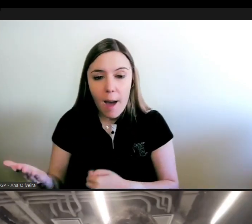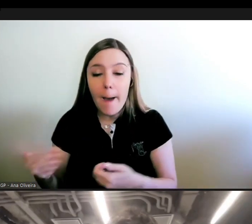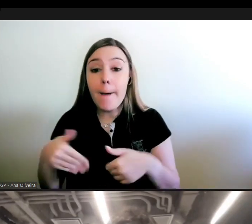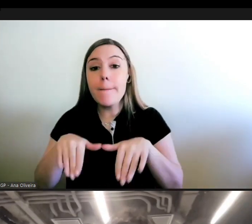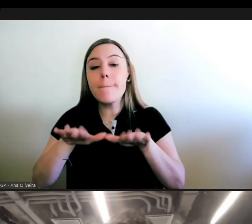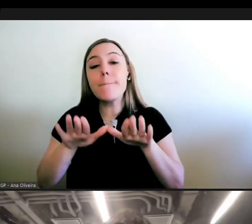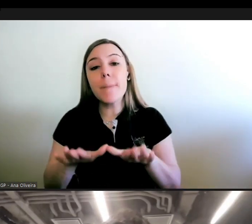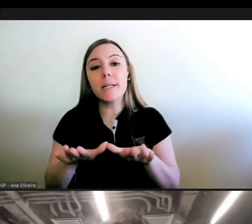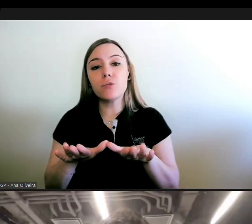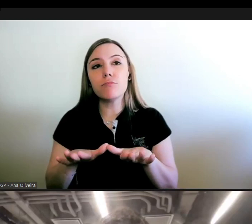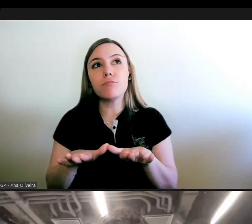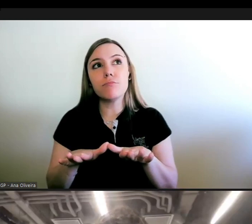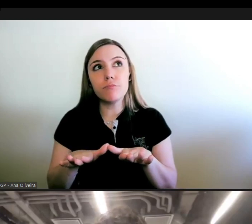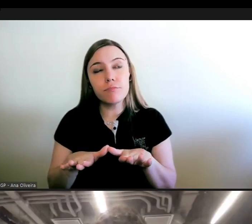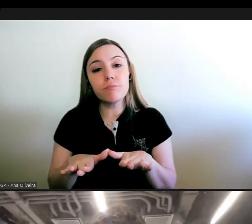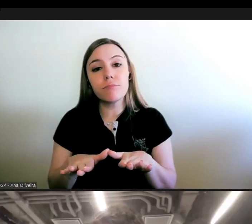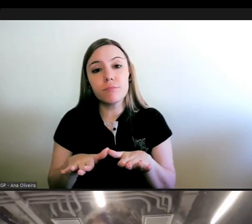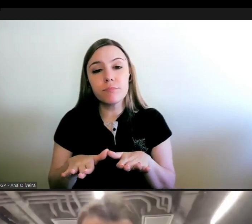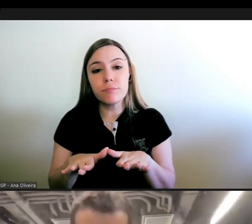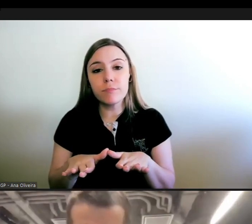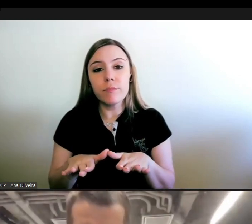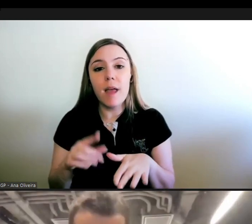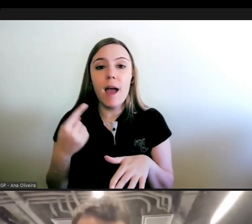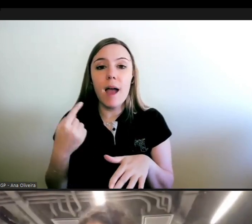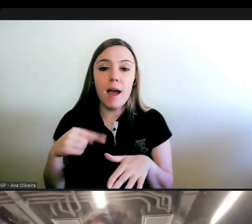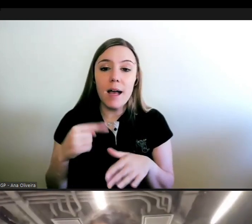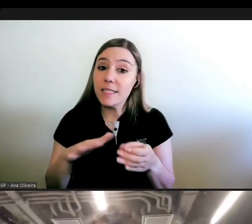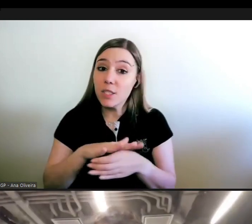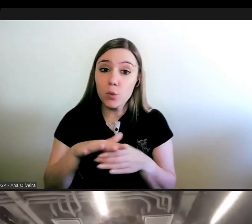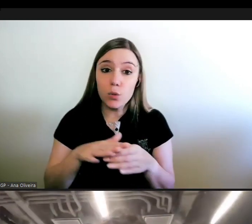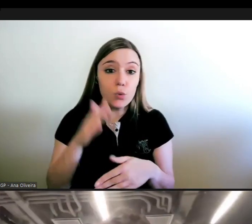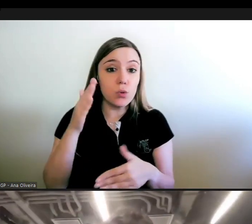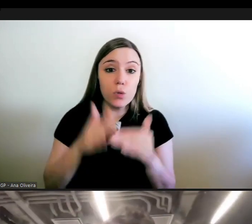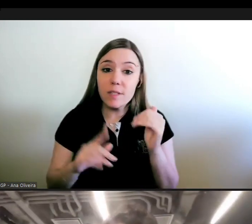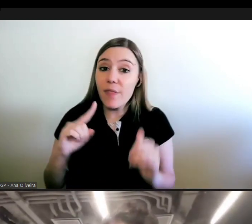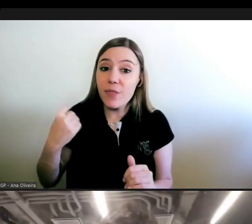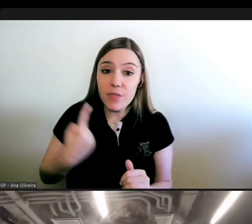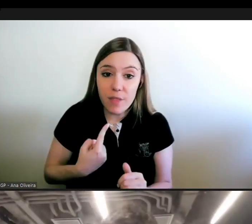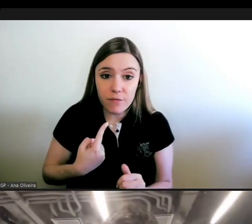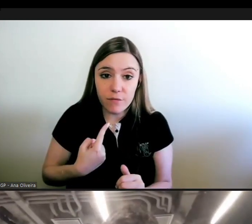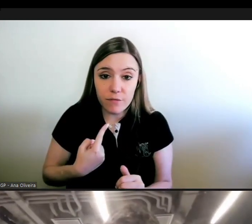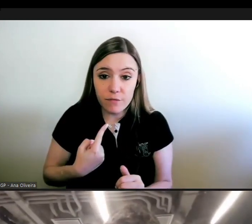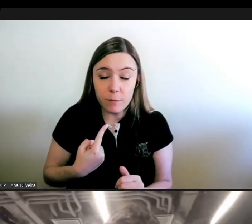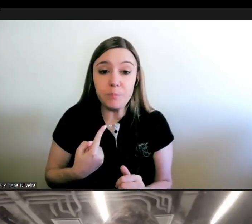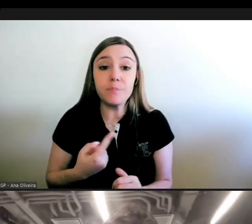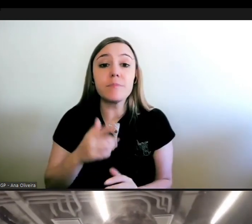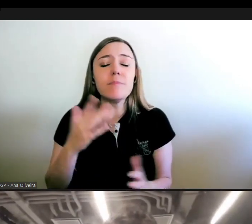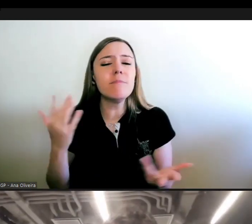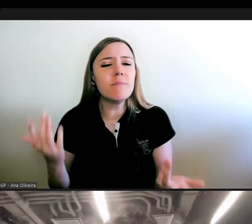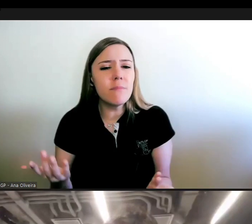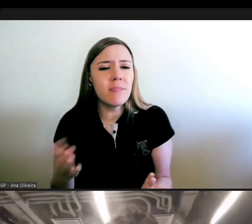deverão existir e existem reportes que têm que ser feitos. Esses reportes, quando não